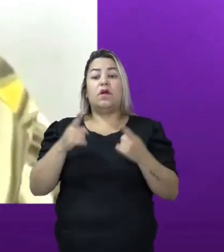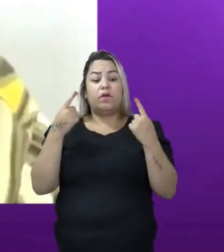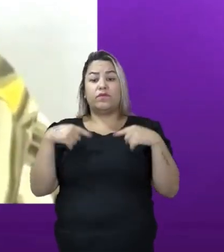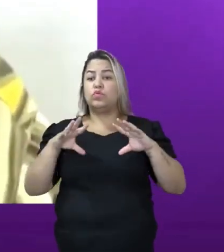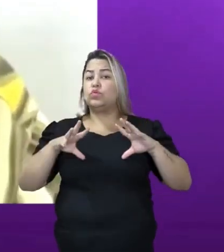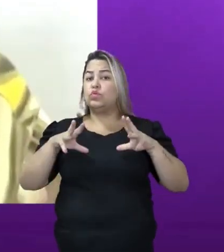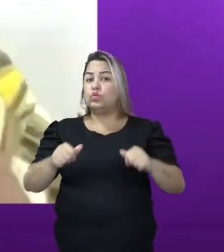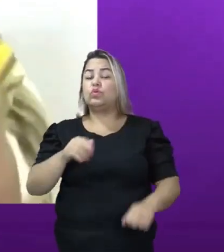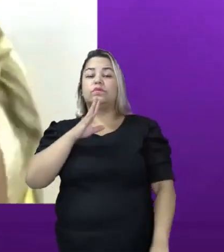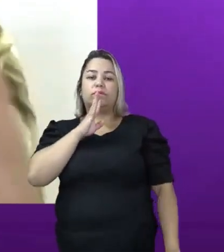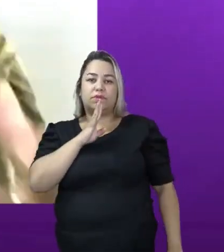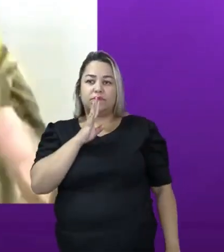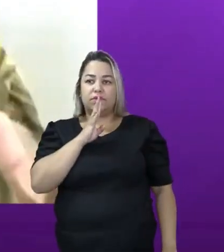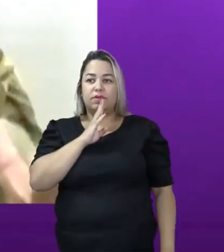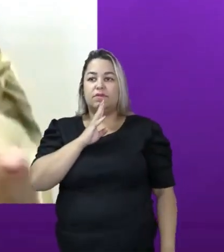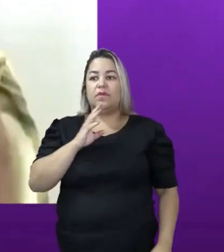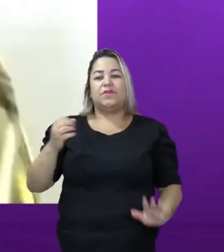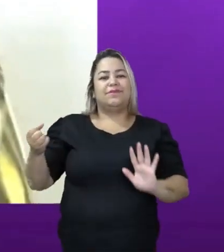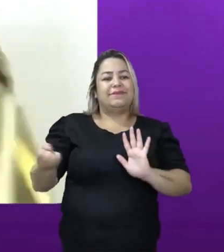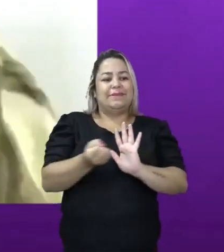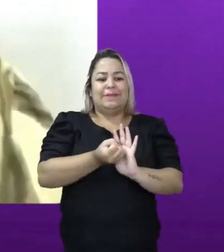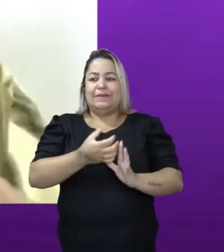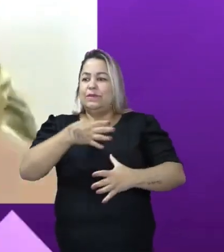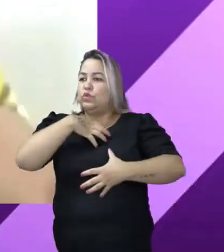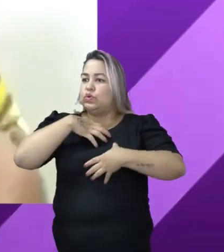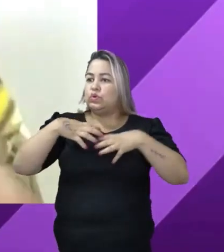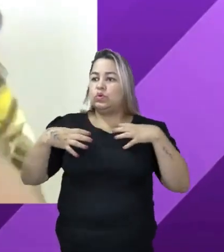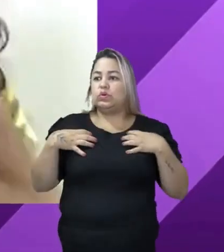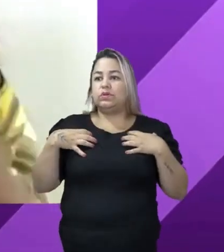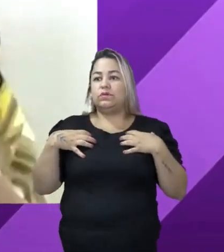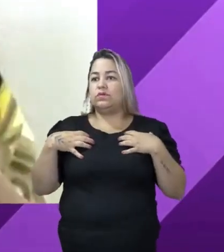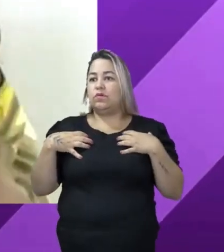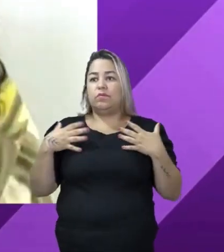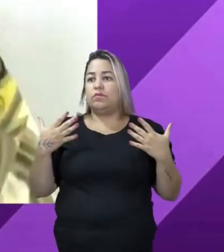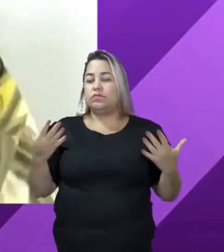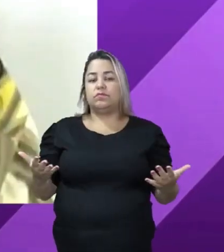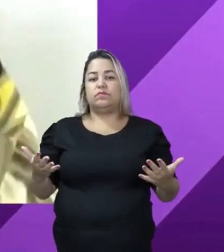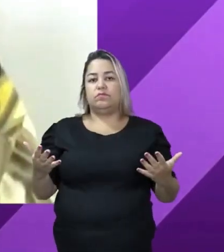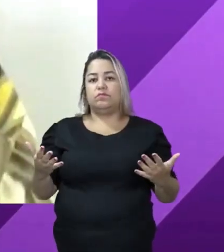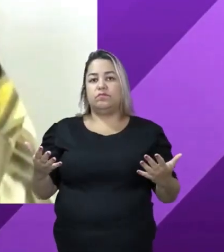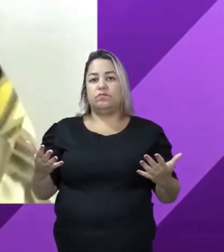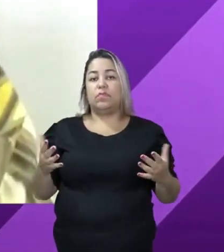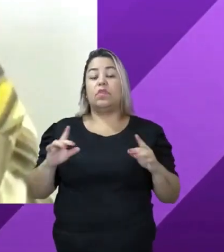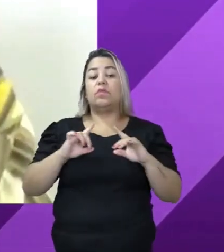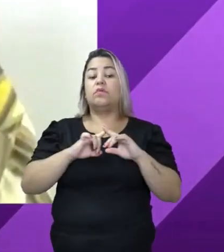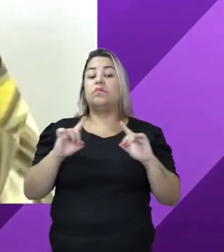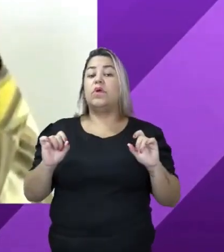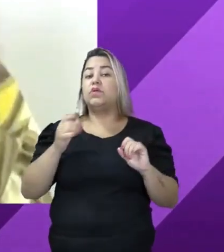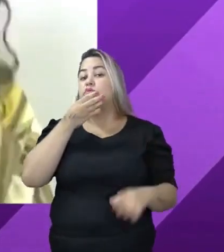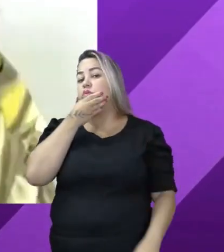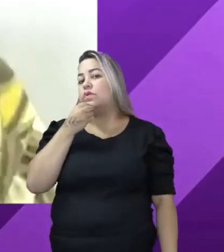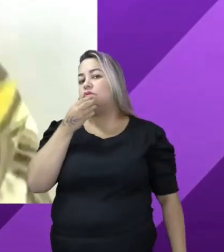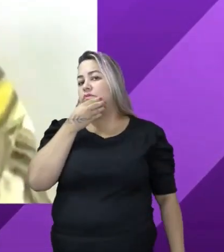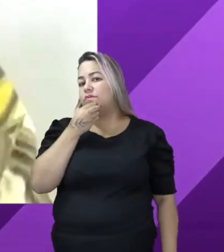todo mundo conhece, porque ela deixa marcas, ela quebra pedaços do corpo, hematomas. Mas e quando este homem